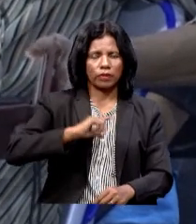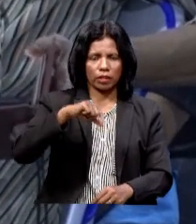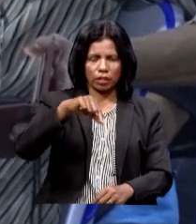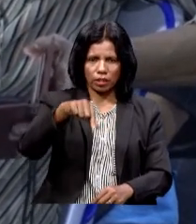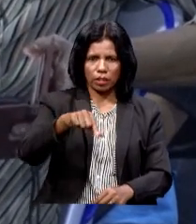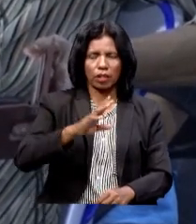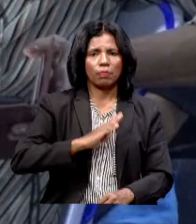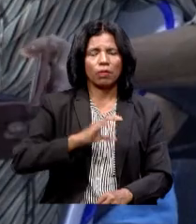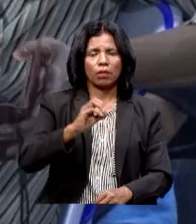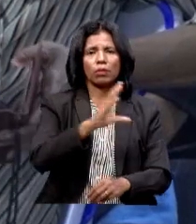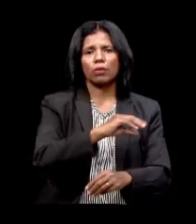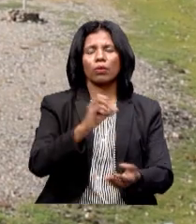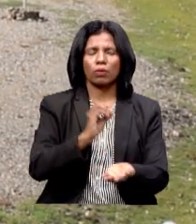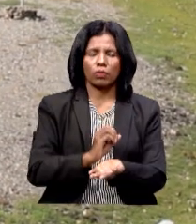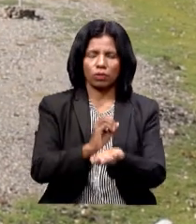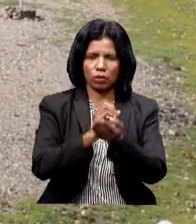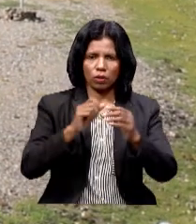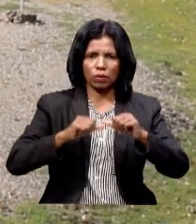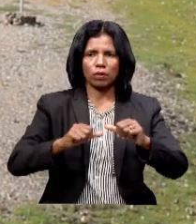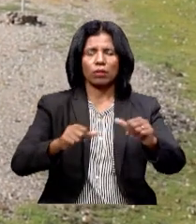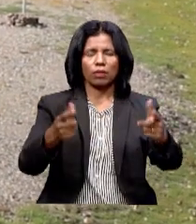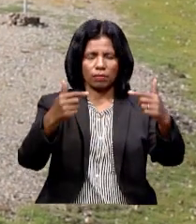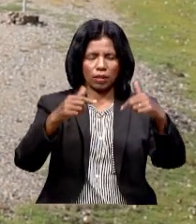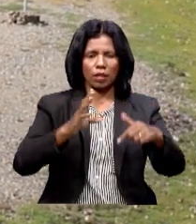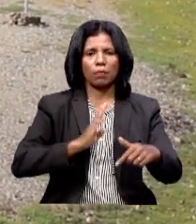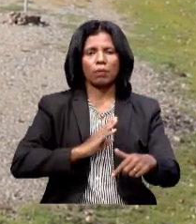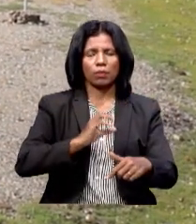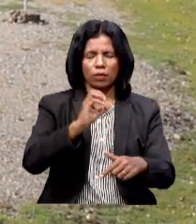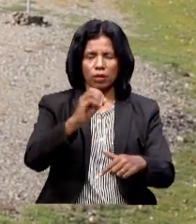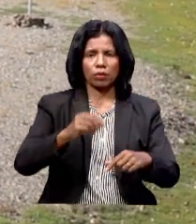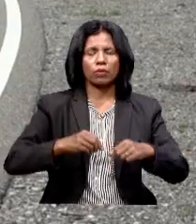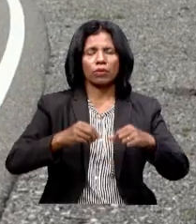Baucau, Noraiwa, a fim de continuar mais Bobonaro, onde foi posse